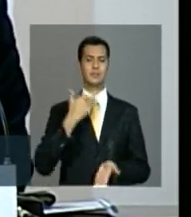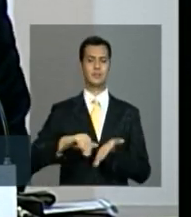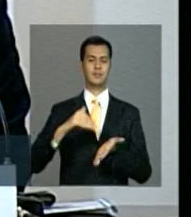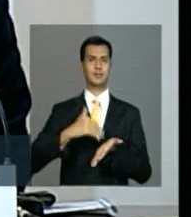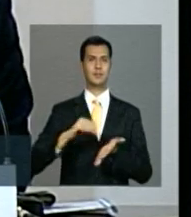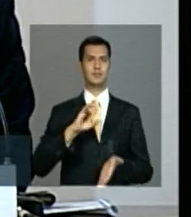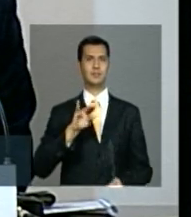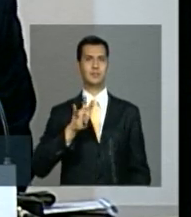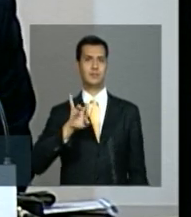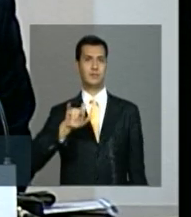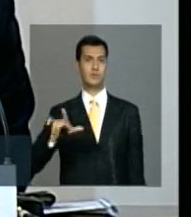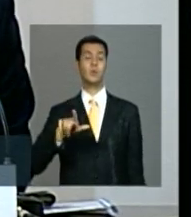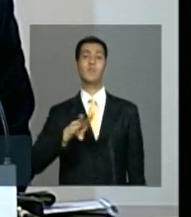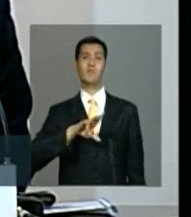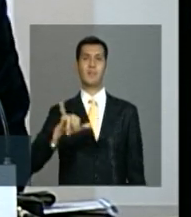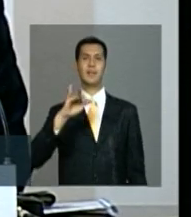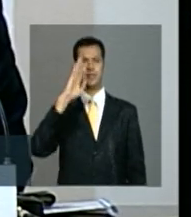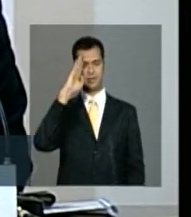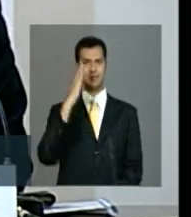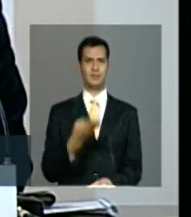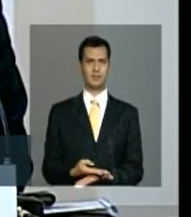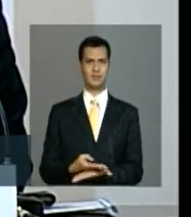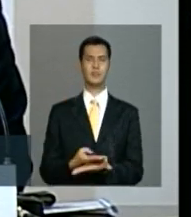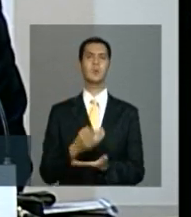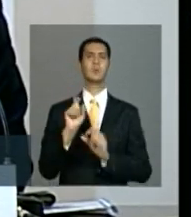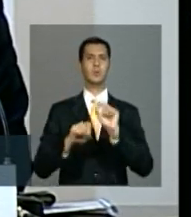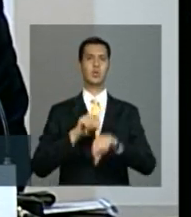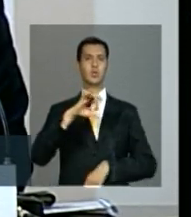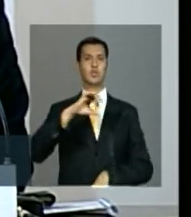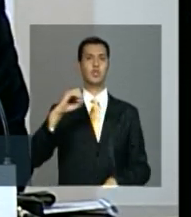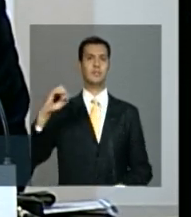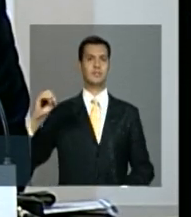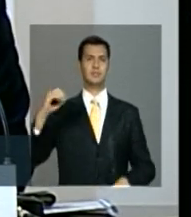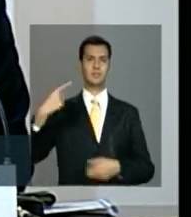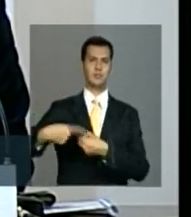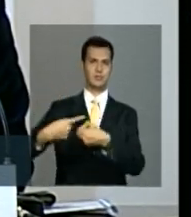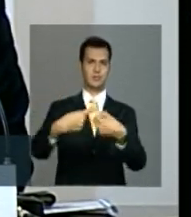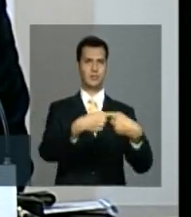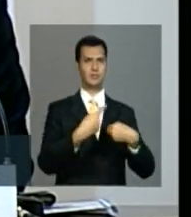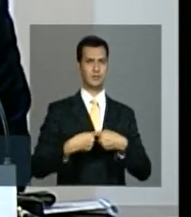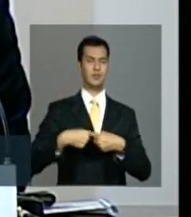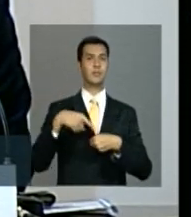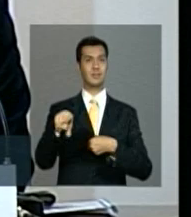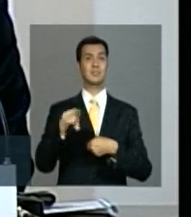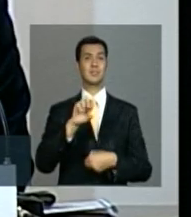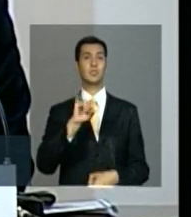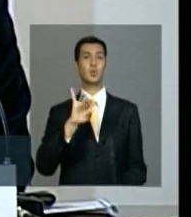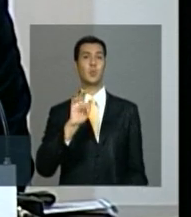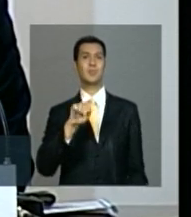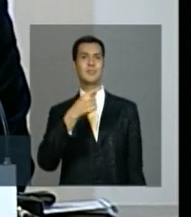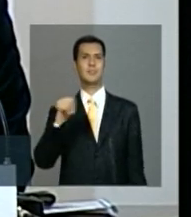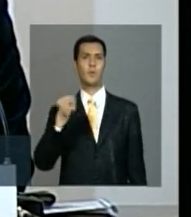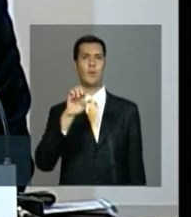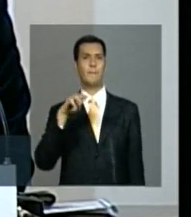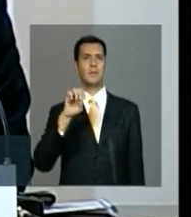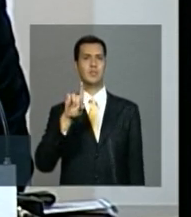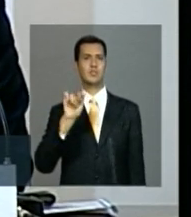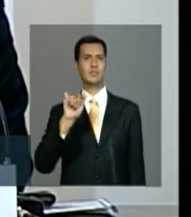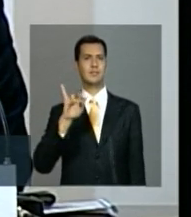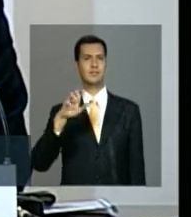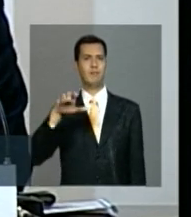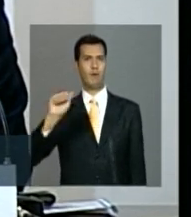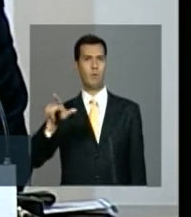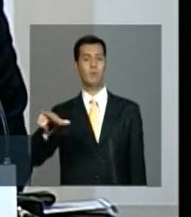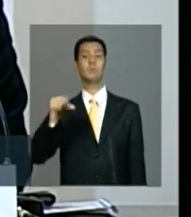reconhecido 900 m municípios em situação de emergência no nordeste brasileiro a